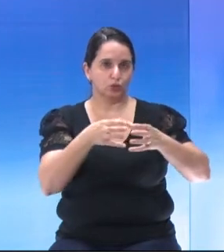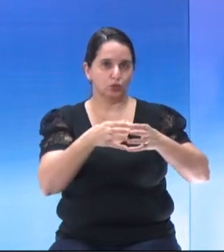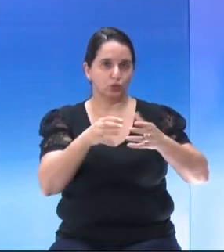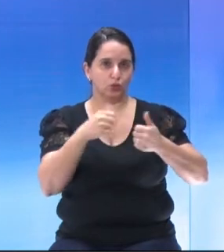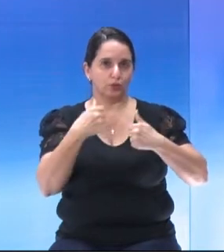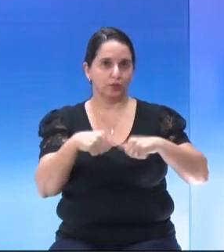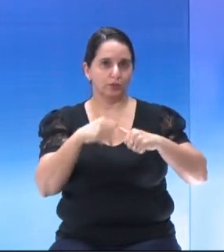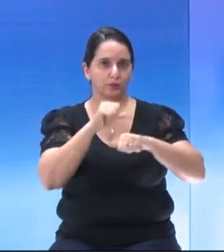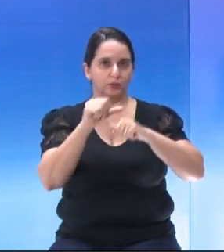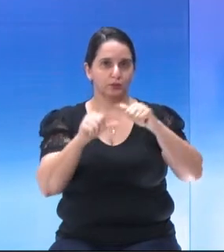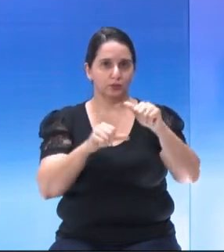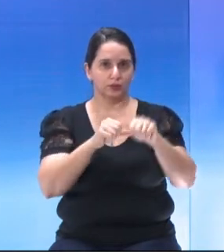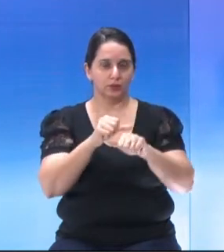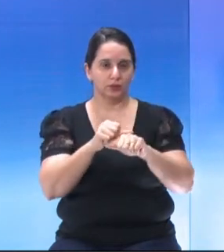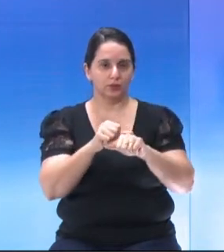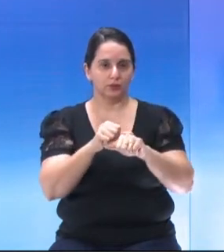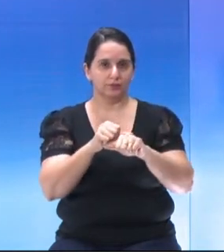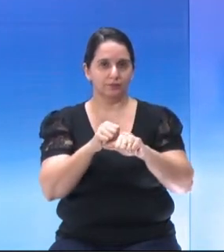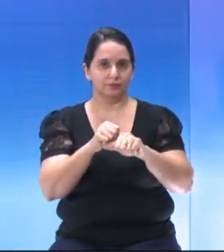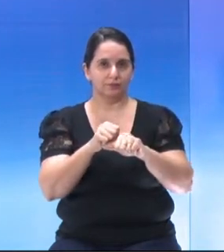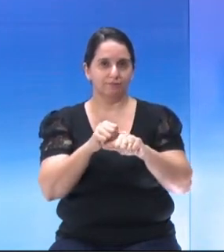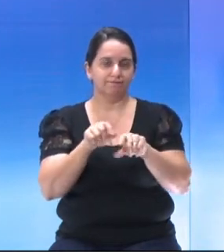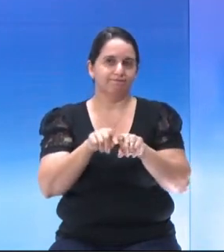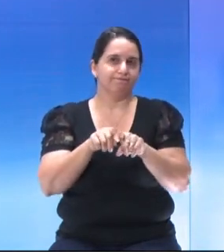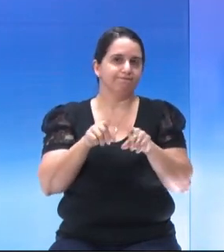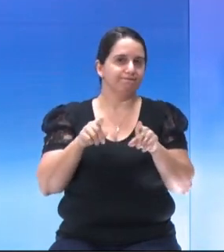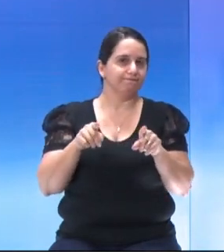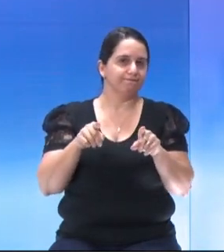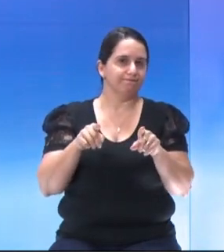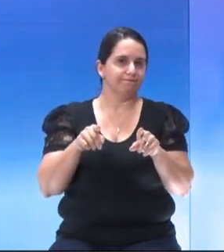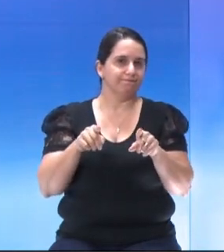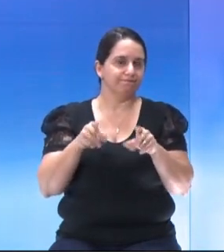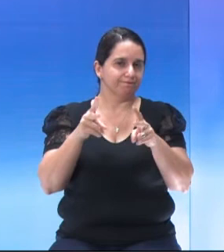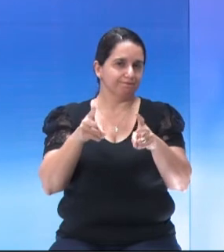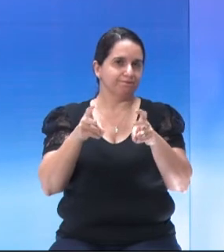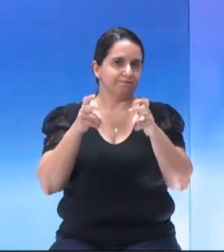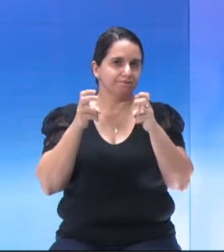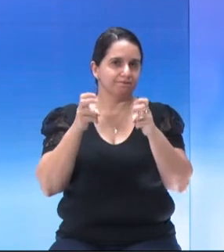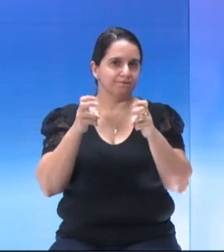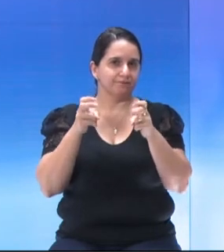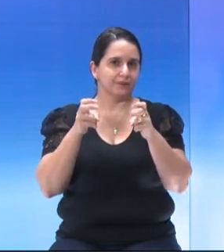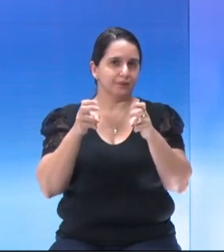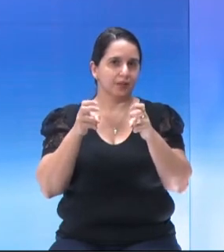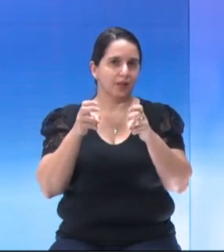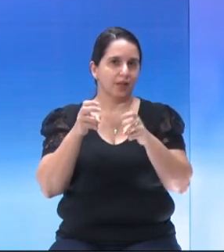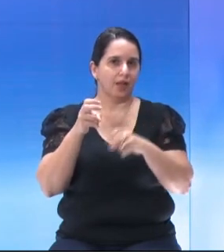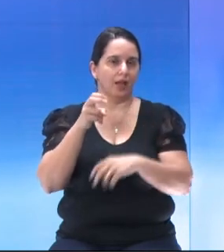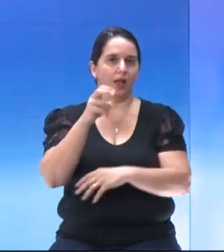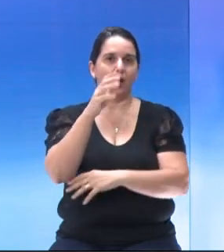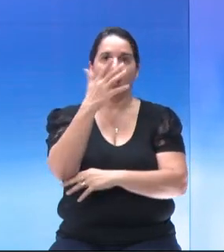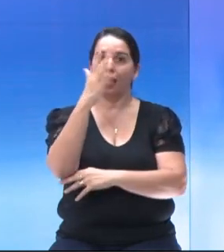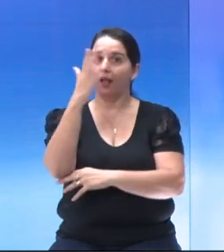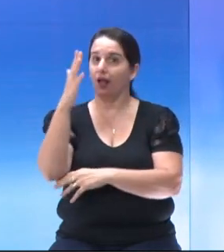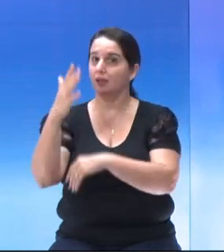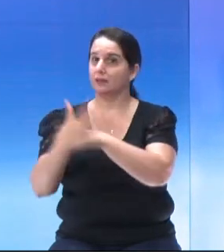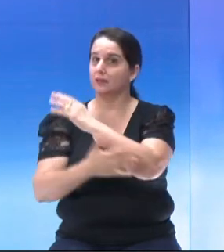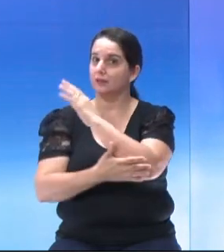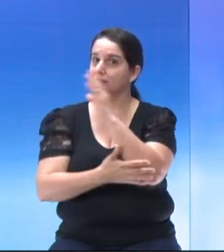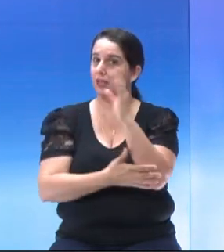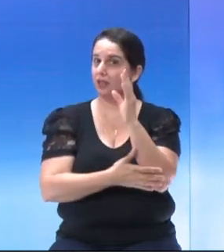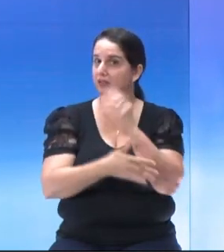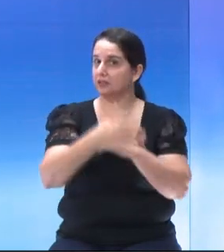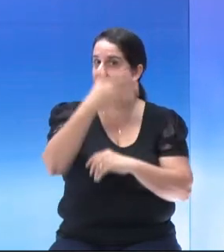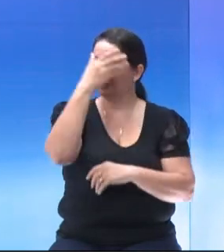esses seres vivos tiveram para sobreviver, mas aqui nós podemos olhar para a fauna